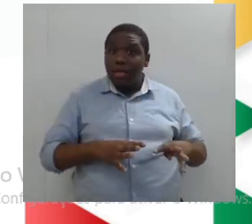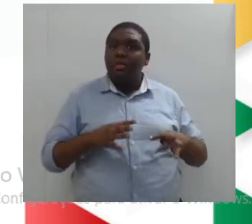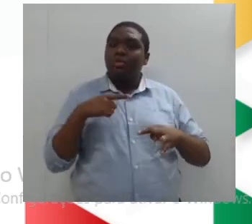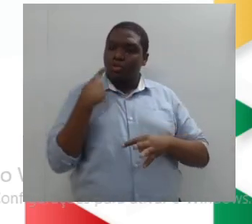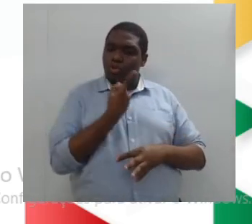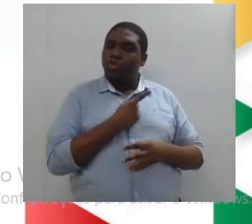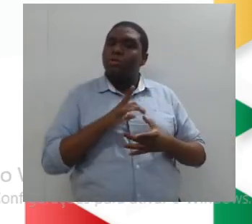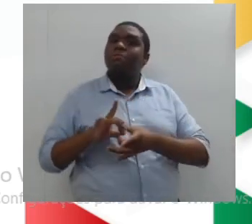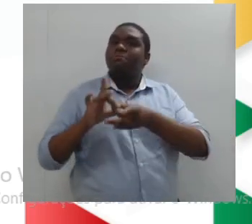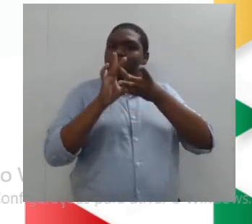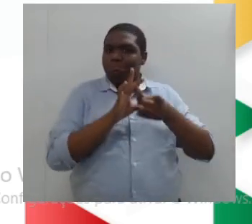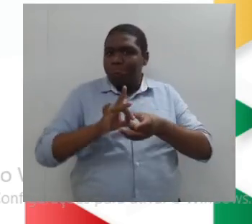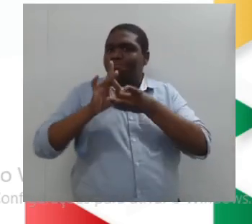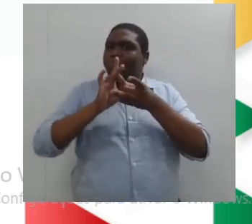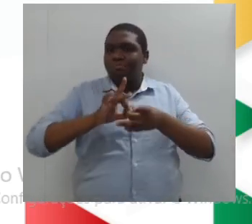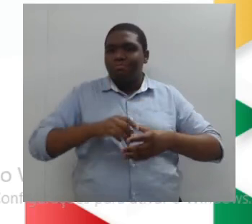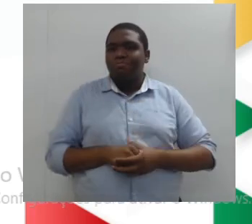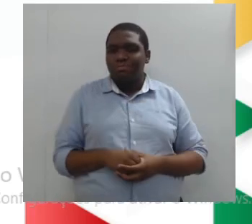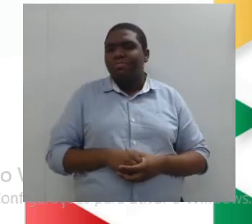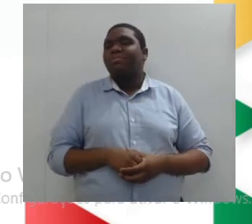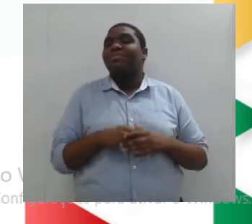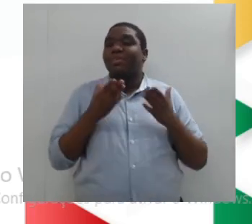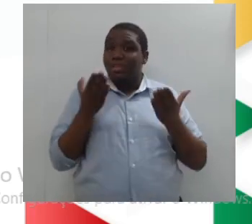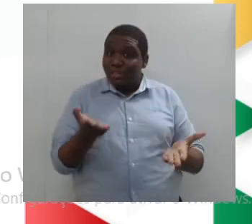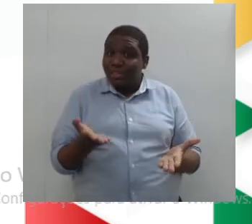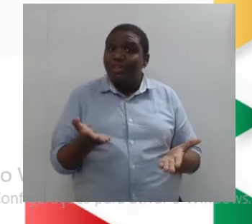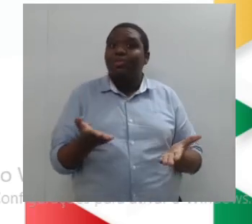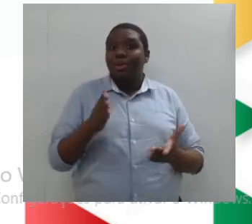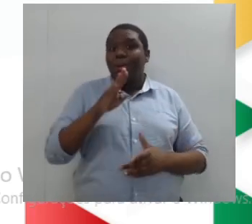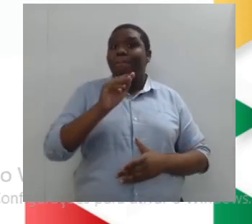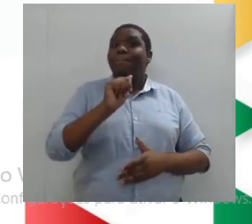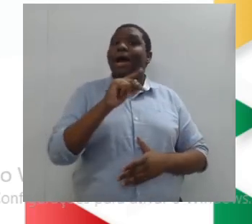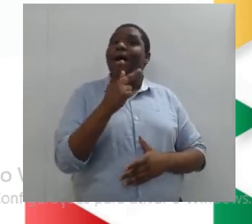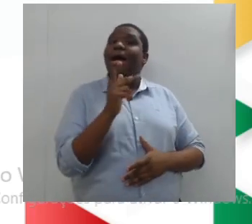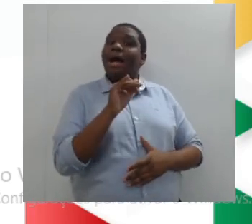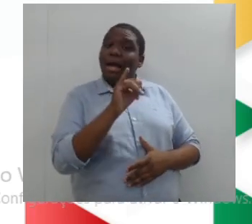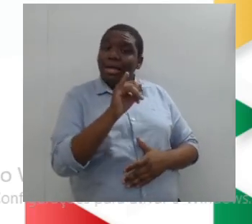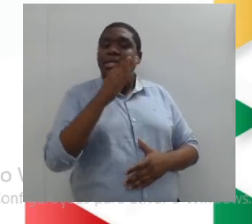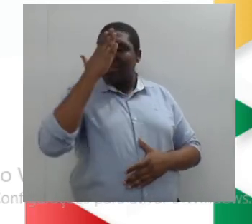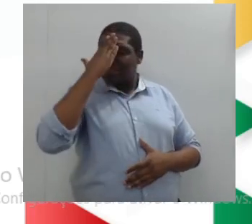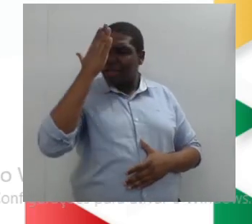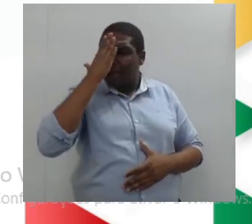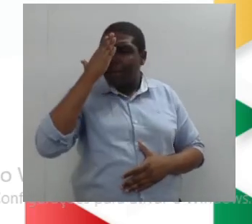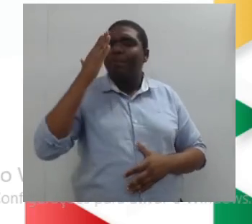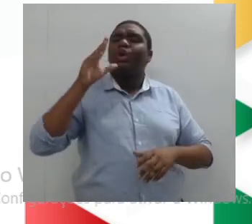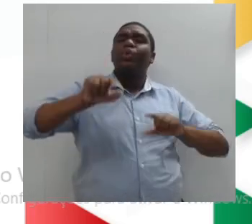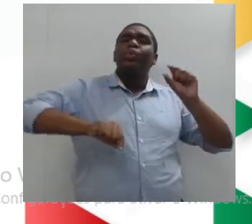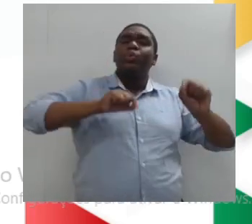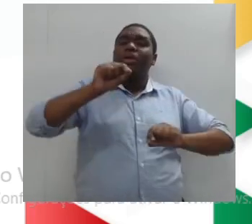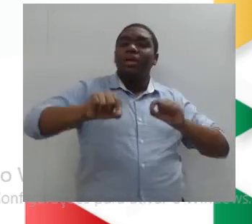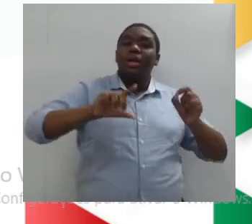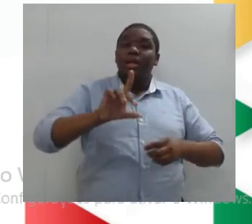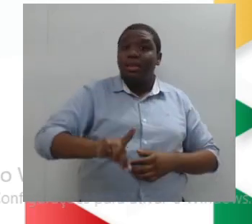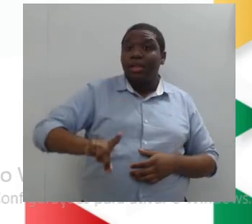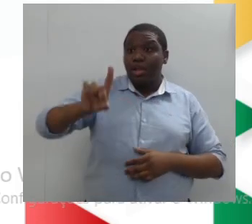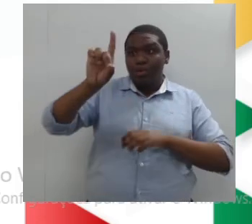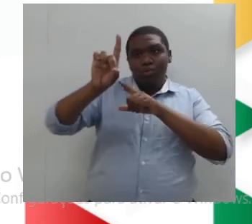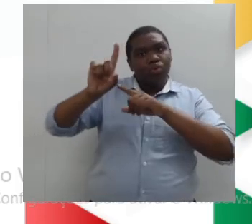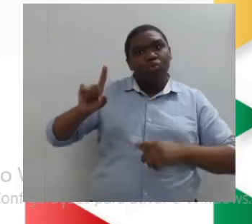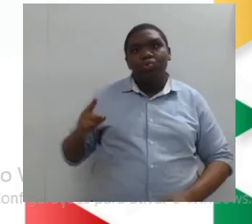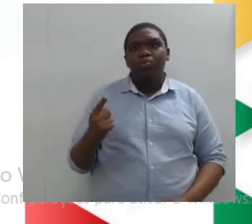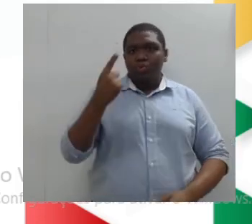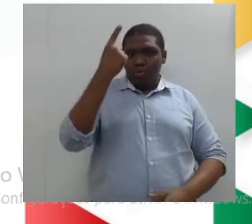na diversidade. Assim, os Bahá'í reconhecem que Deus é um só,